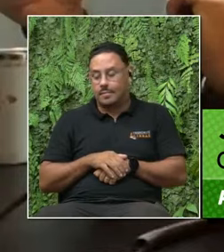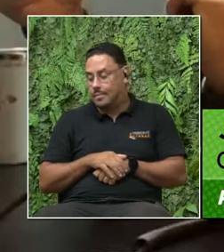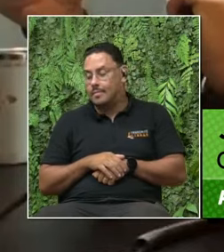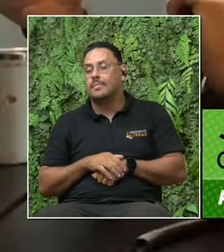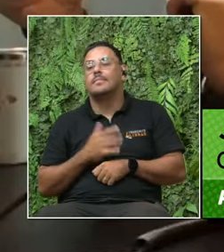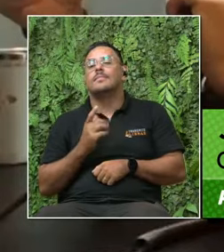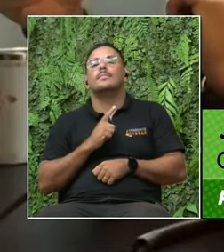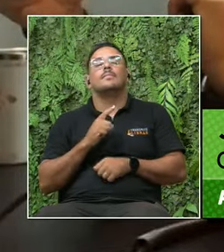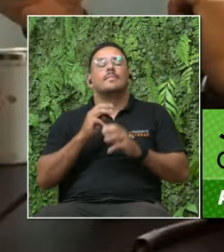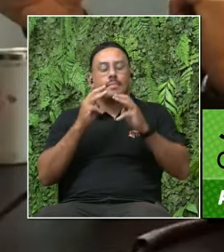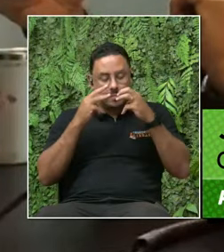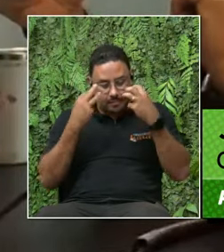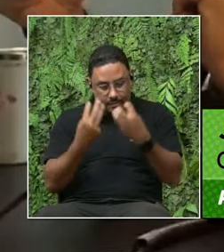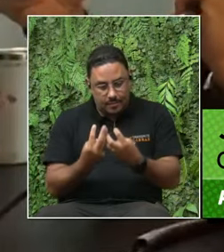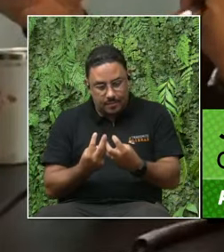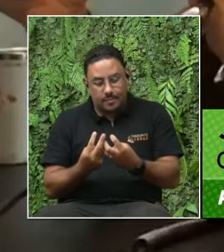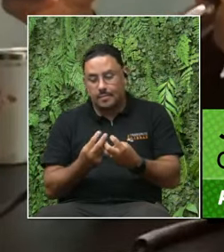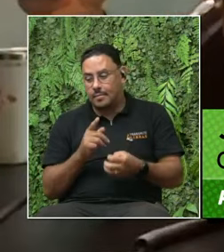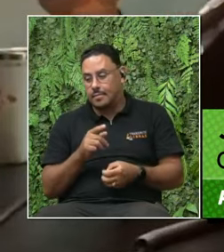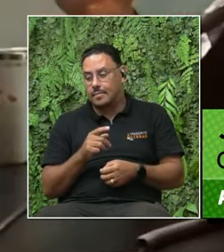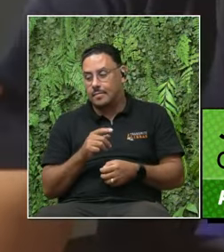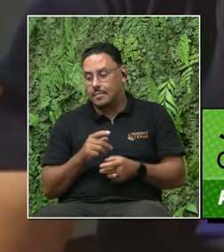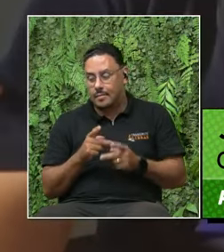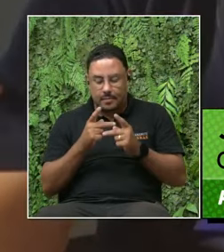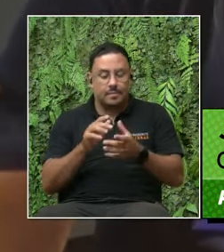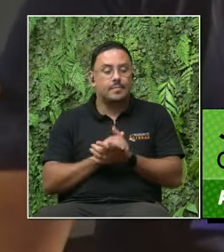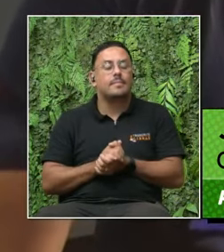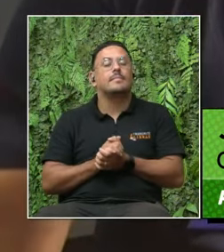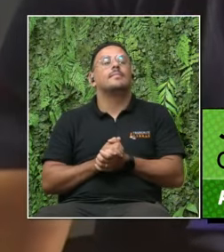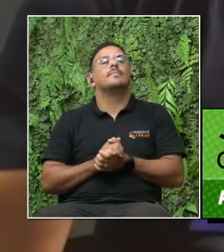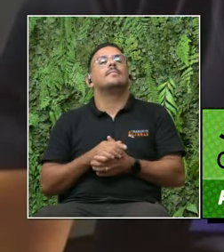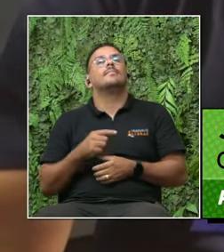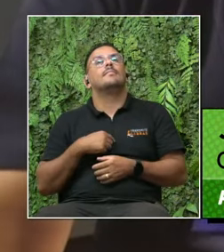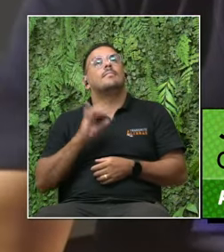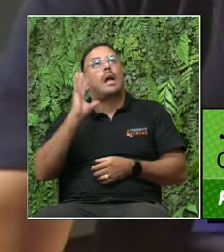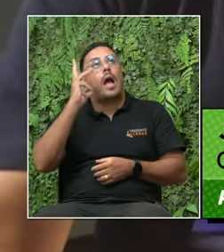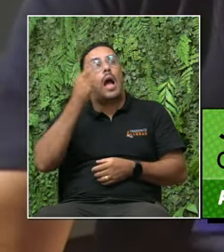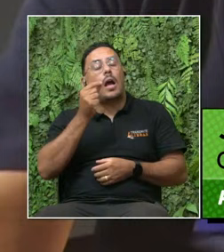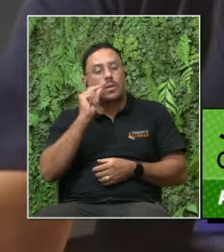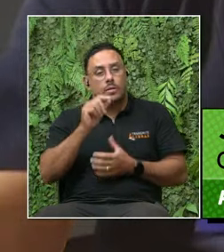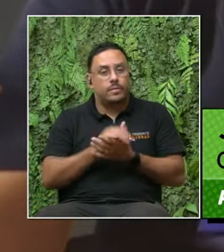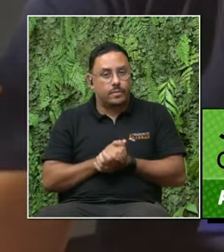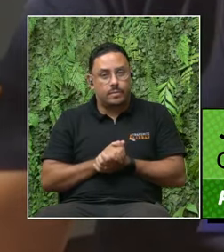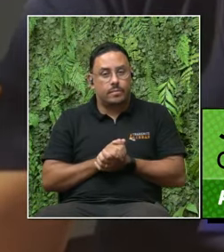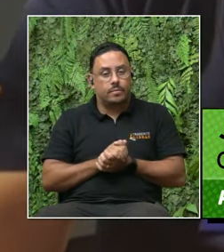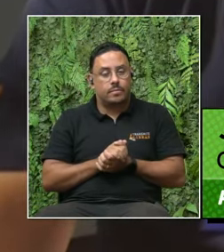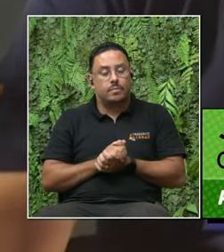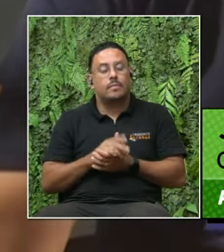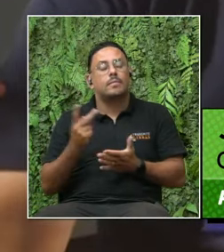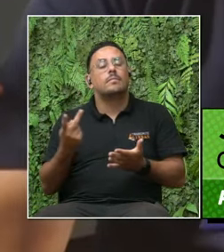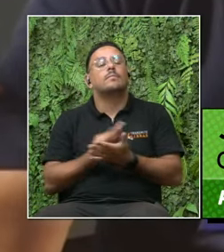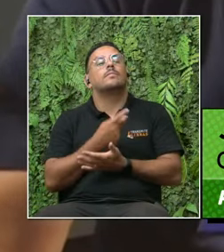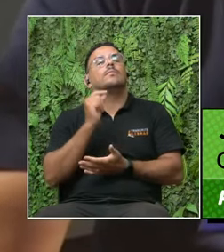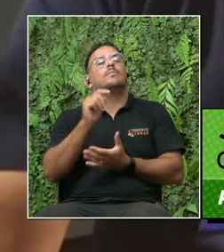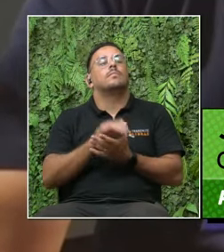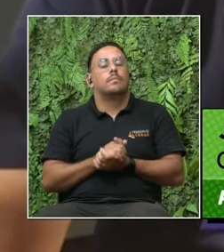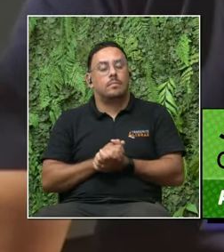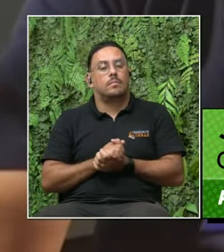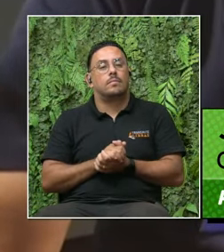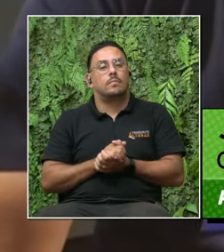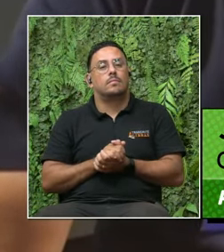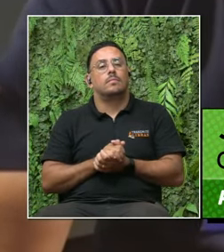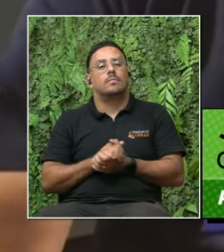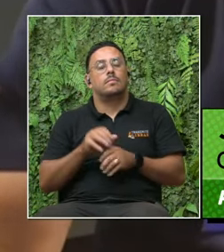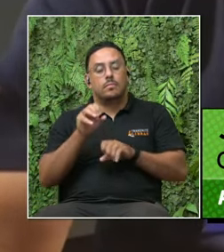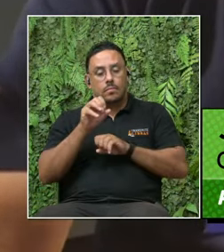ara mais na arena Você vai tá lá de novo hein chegando hein mas vamos lá eu acho o seguinte e o que que acontece o larcamon ele